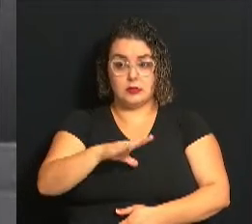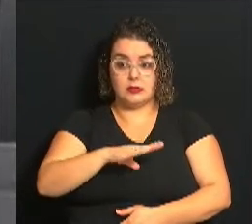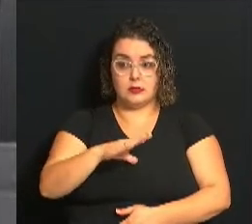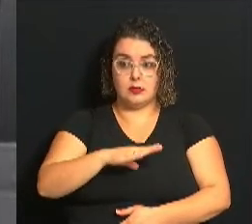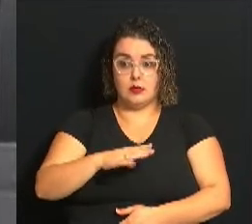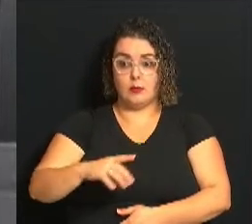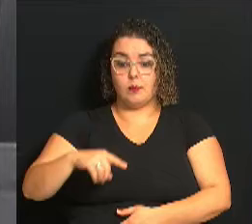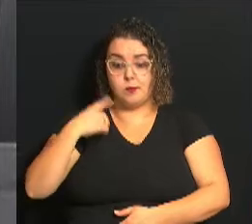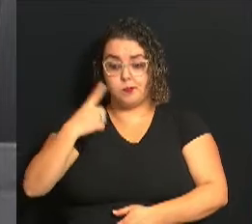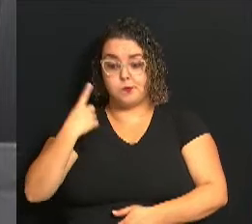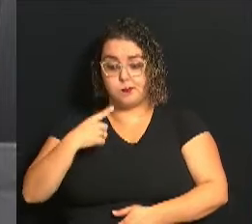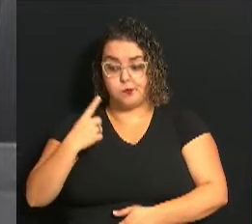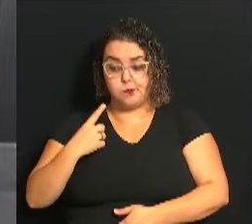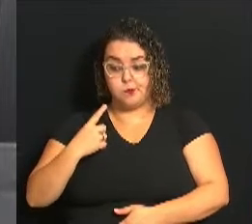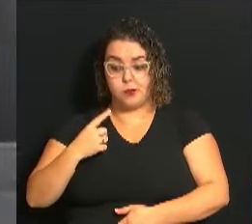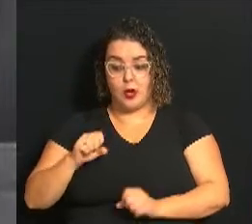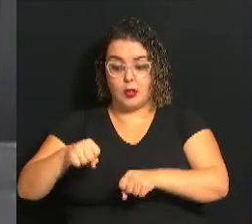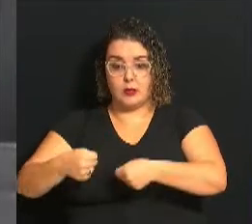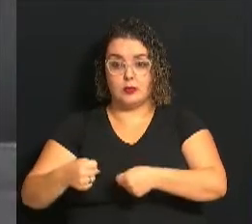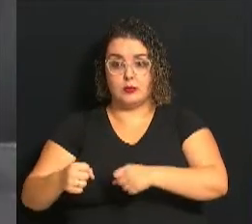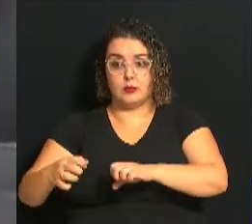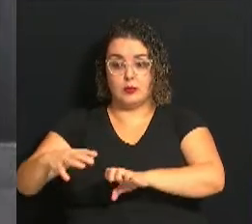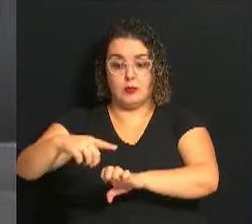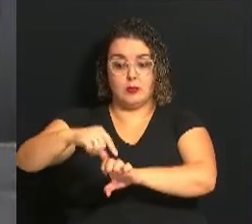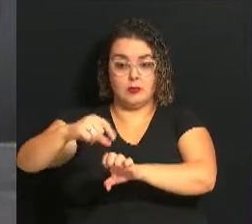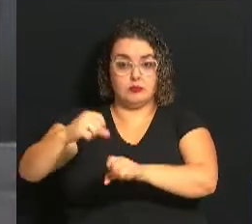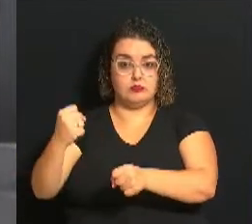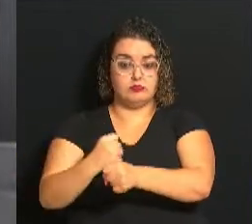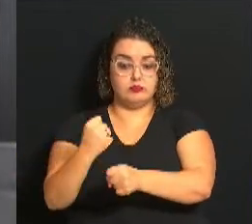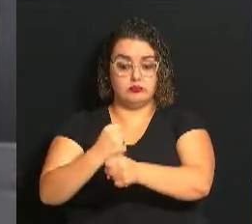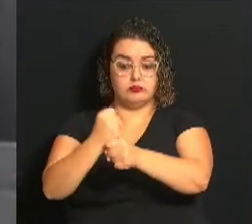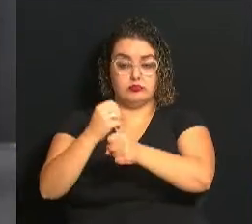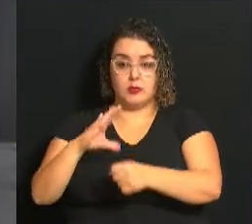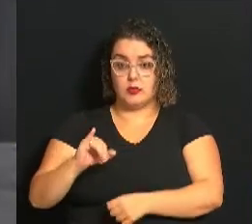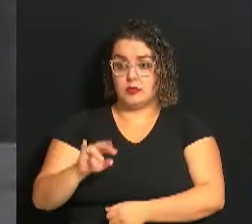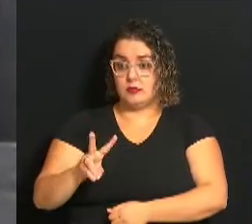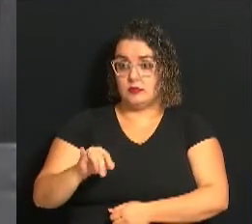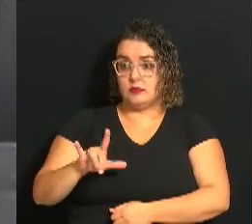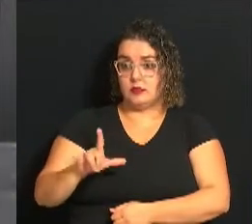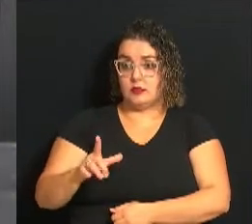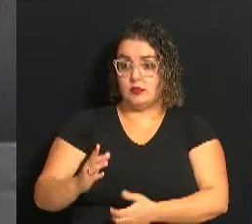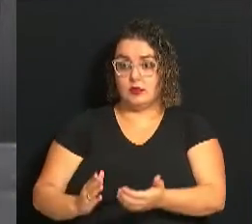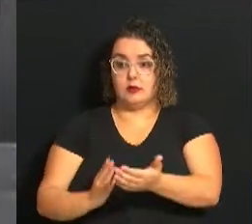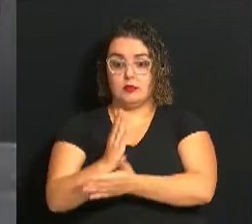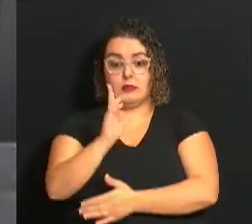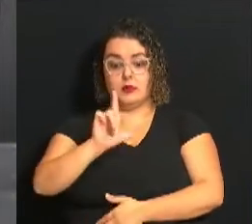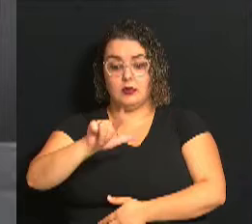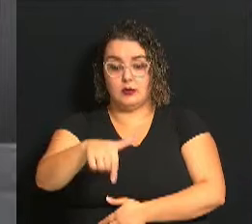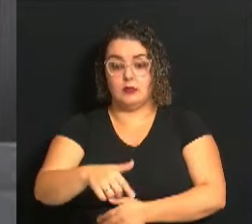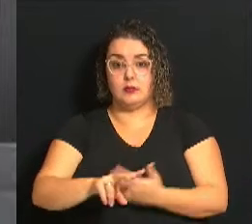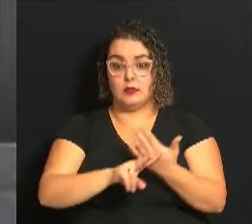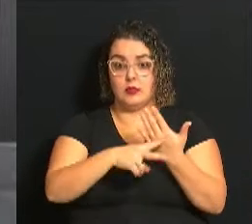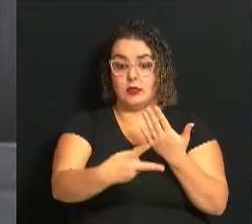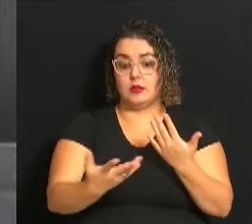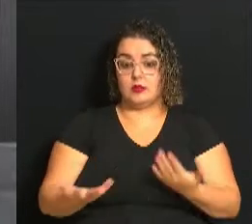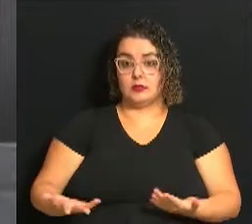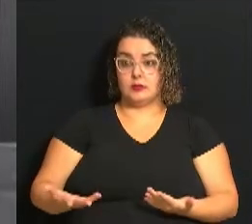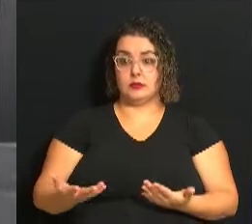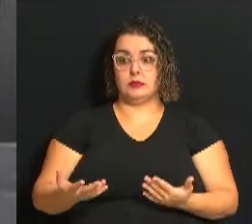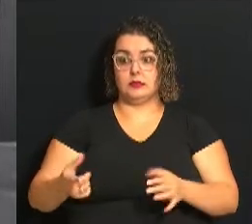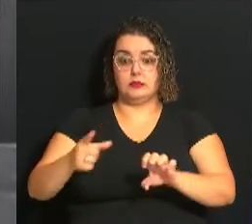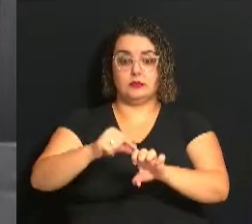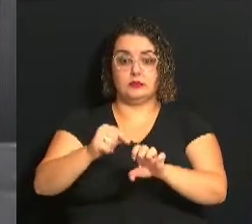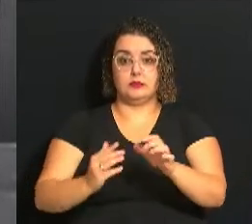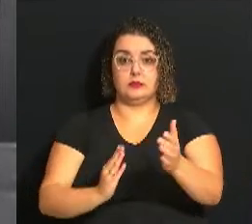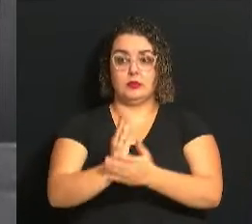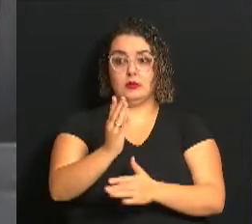essa turma. Porque o projeto está lá, a gente aprova aqui, e logo na sequência vê empreendimentos sendo aprovados com